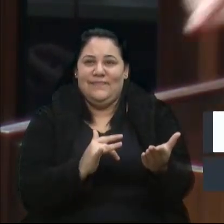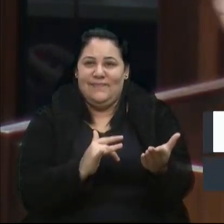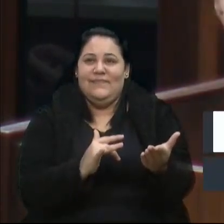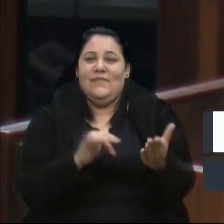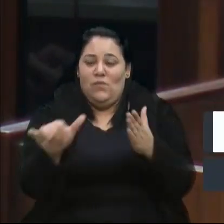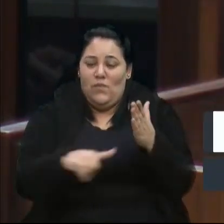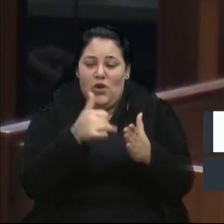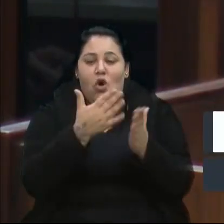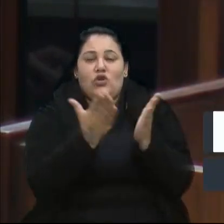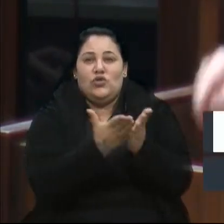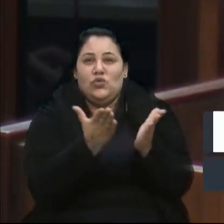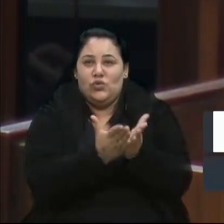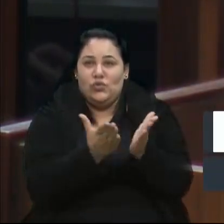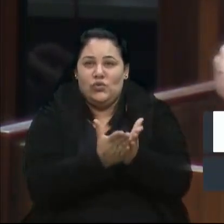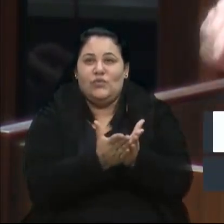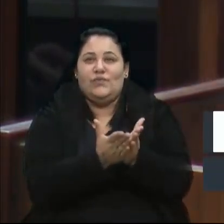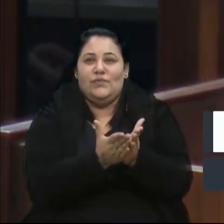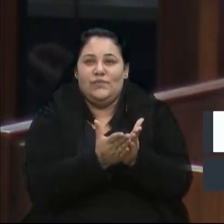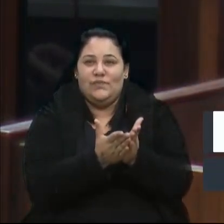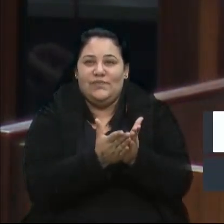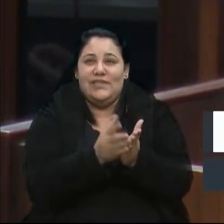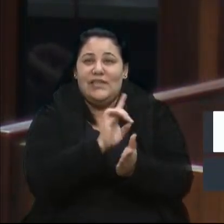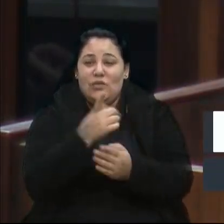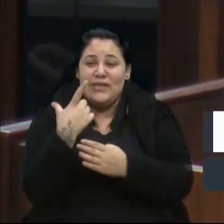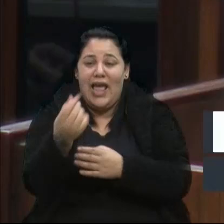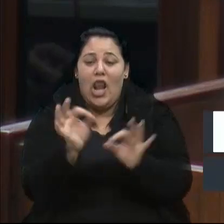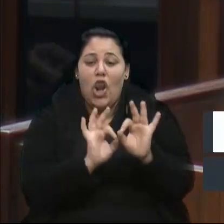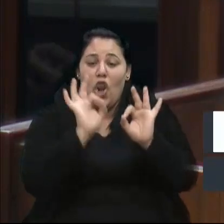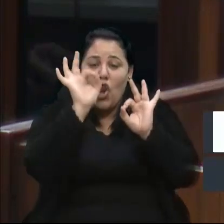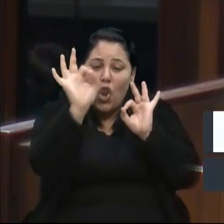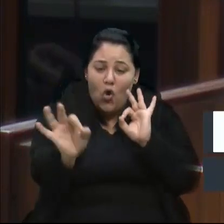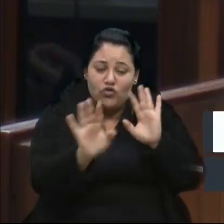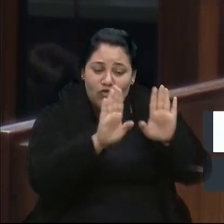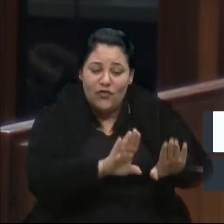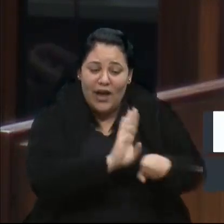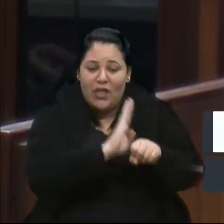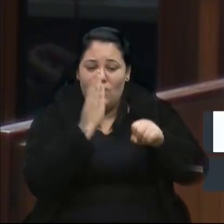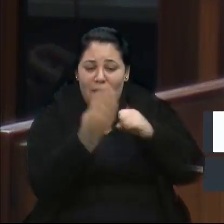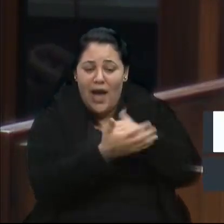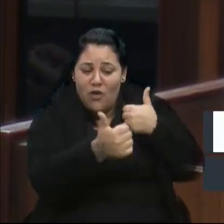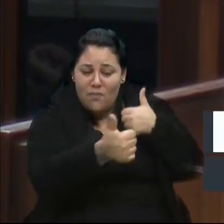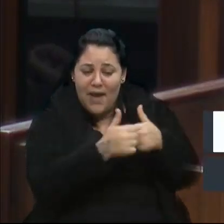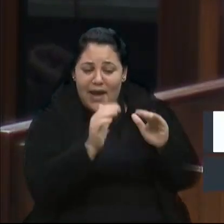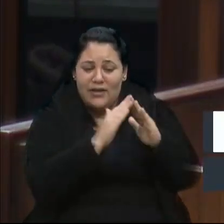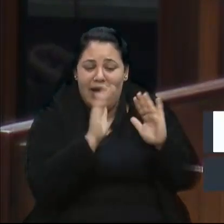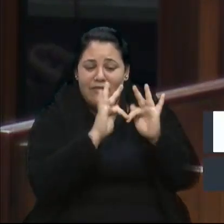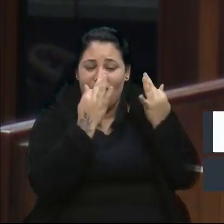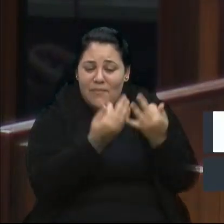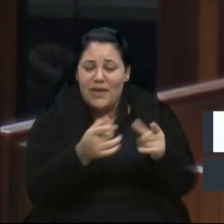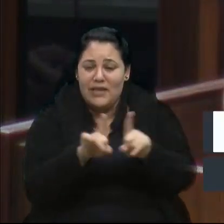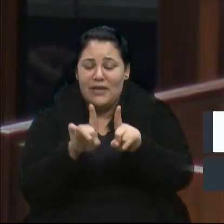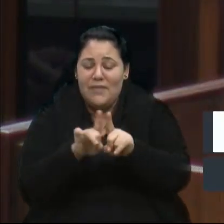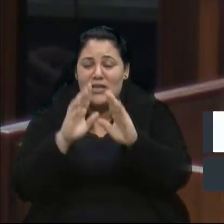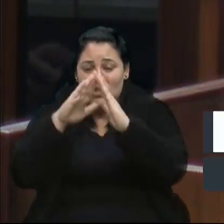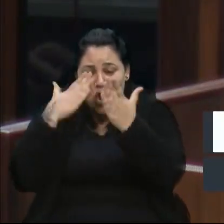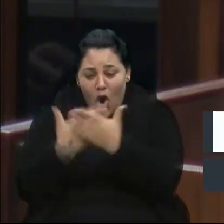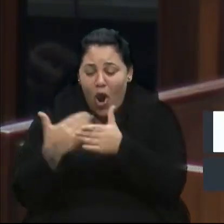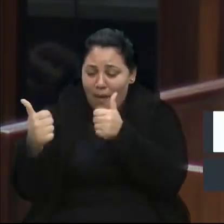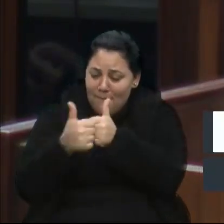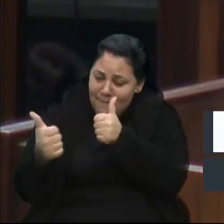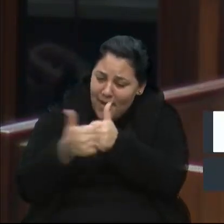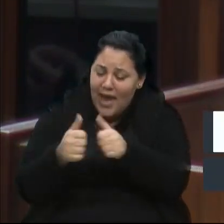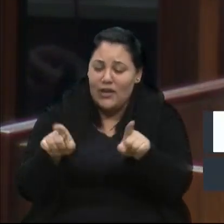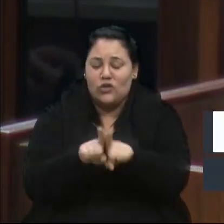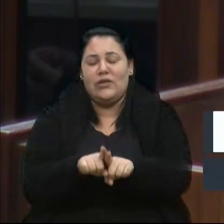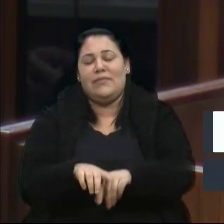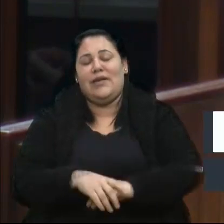do seu reduto, que elas conseguem ficar nos seus bairros, aonde nós tínhamos essa condição, no mínimo de, às